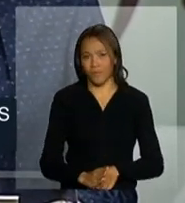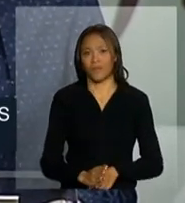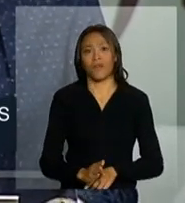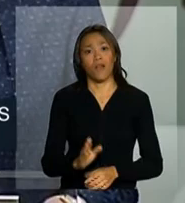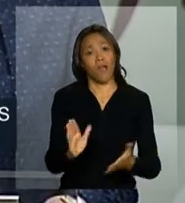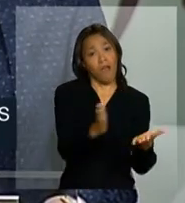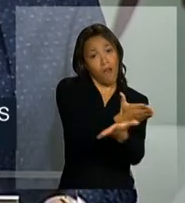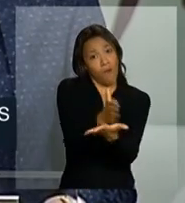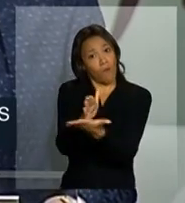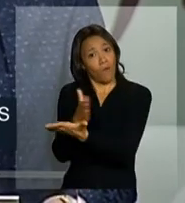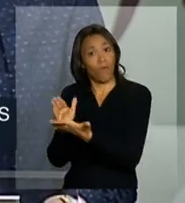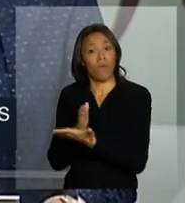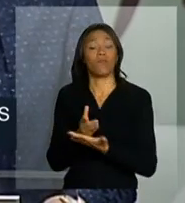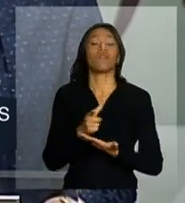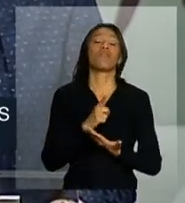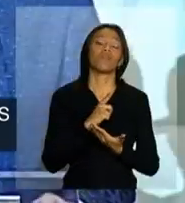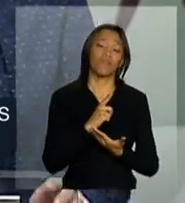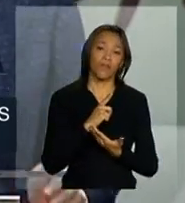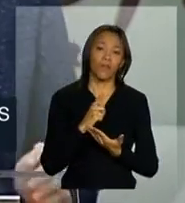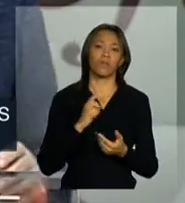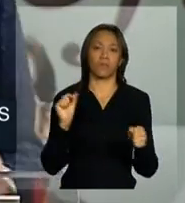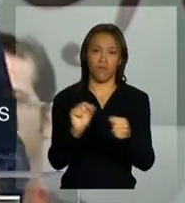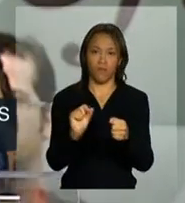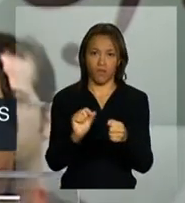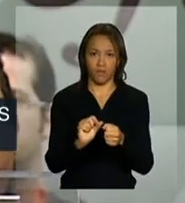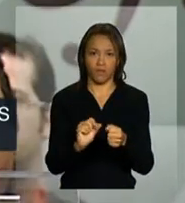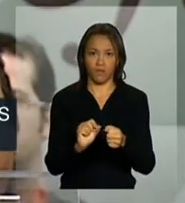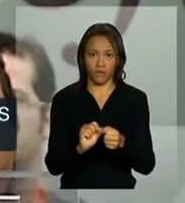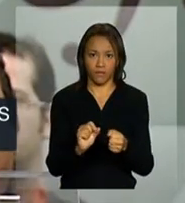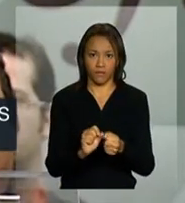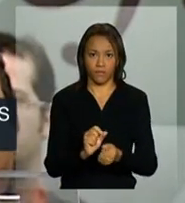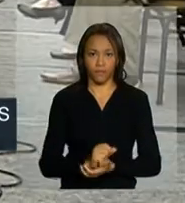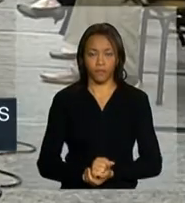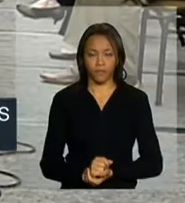Alguns, nós temos de fazer